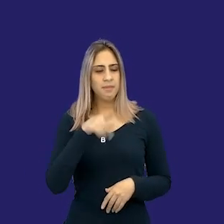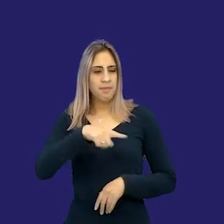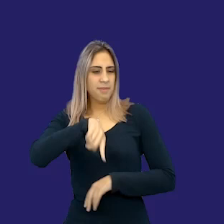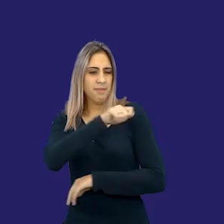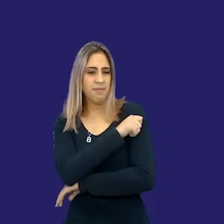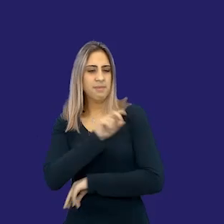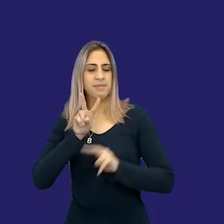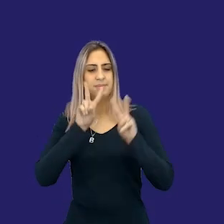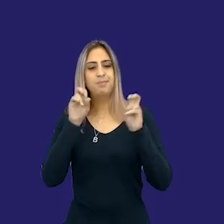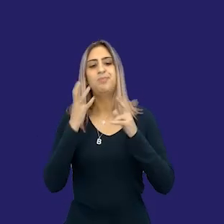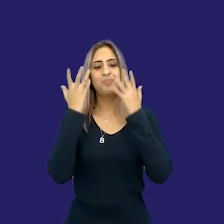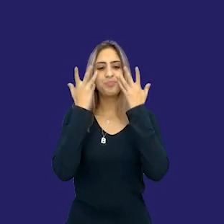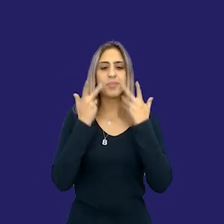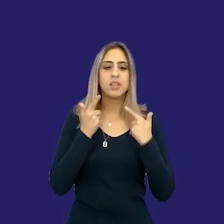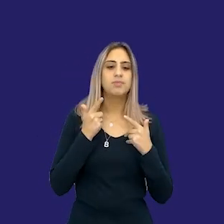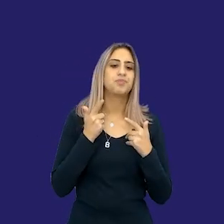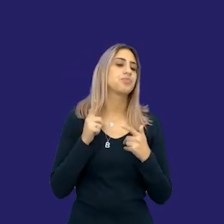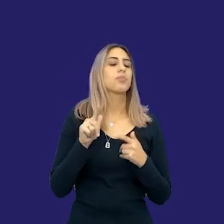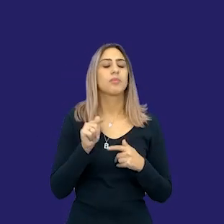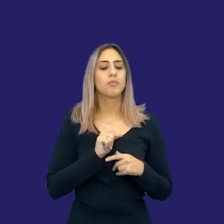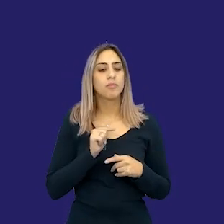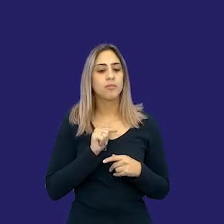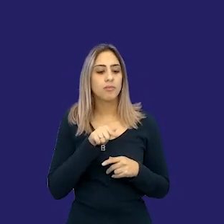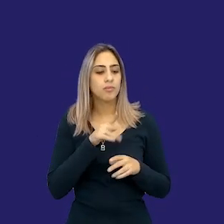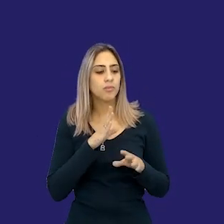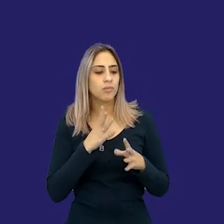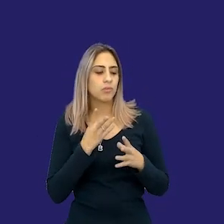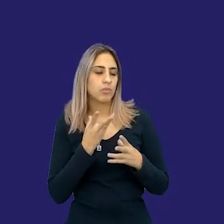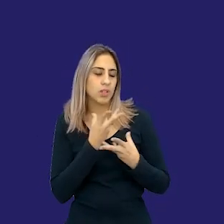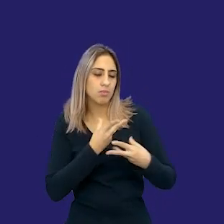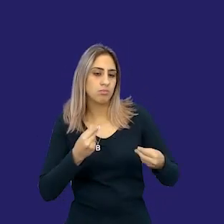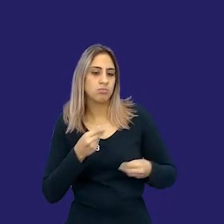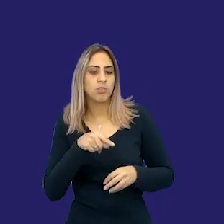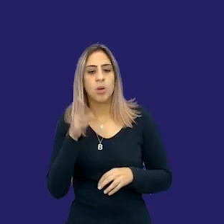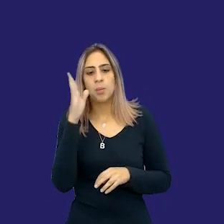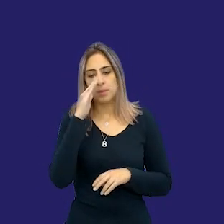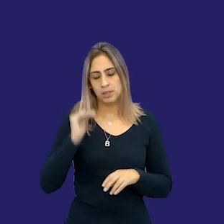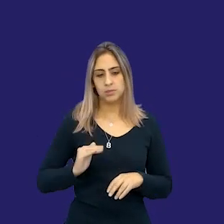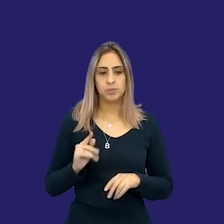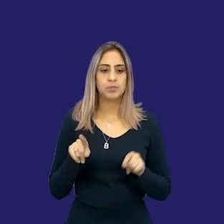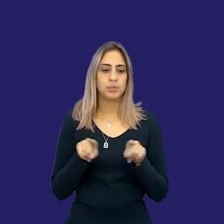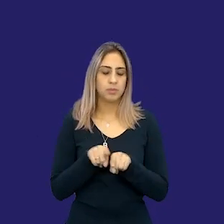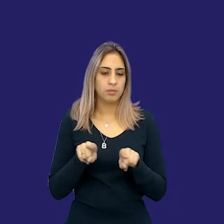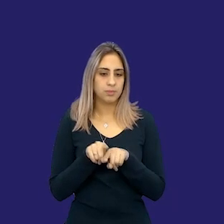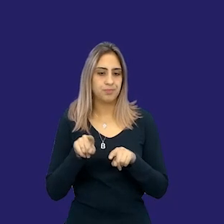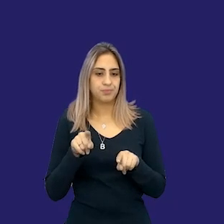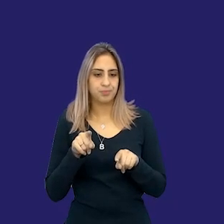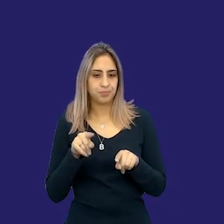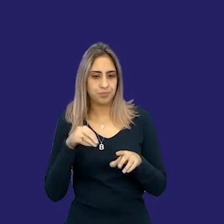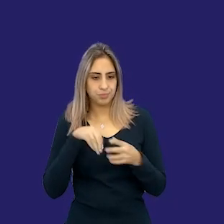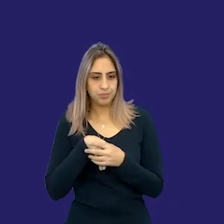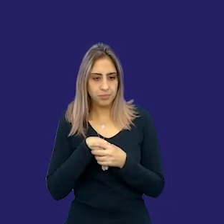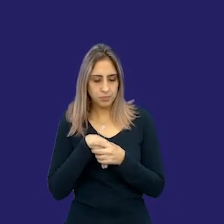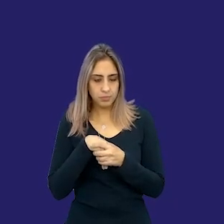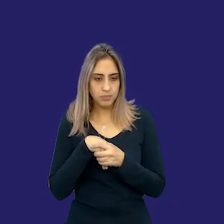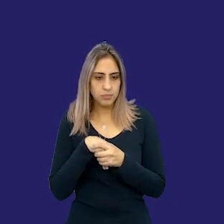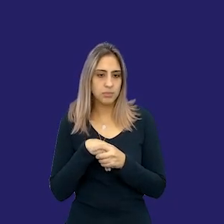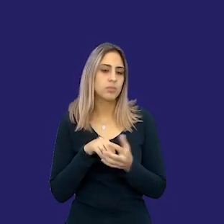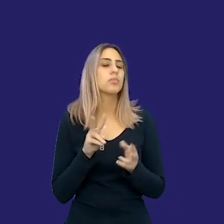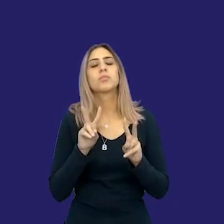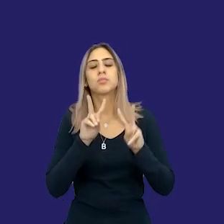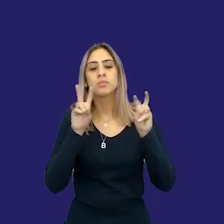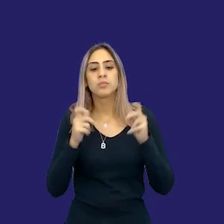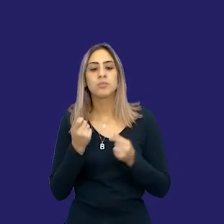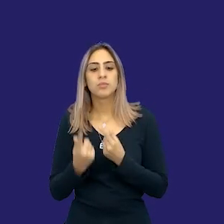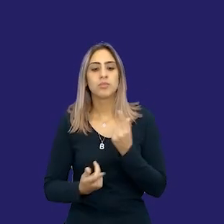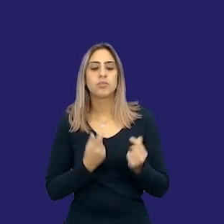alunos sobre os animais ameaçados de extinção no Brasil, com leituras colaborativas de textos expositivos e verbetes sobre